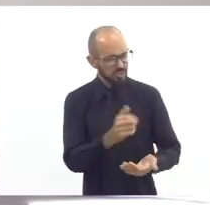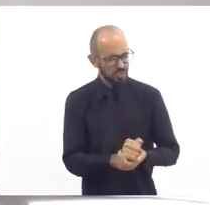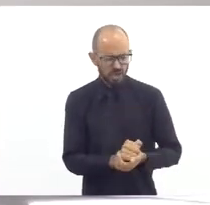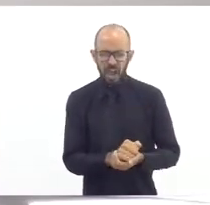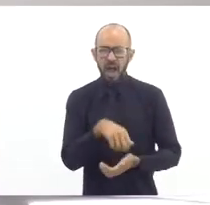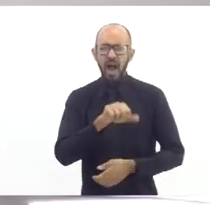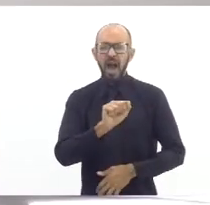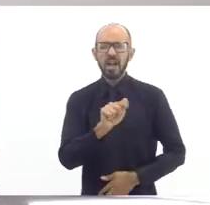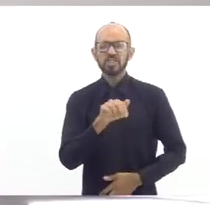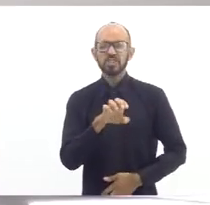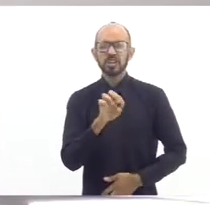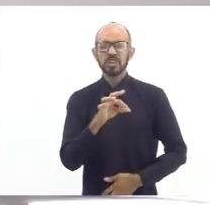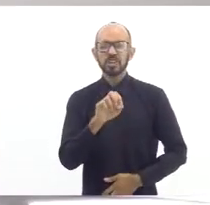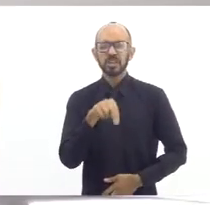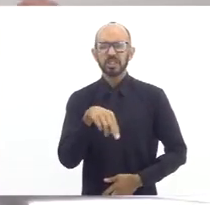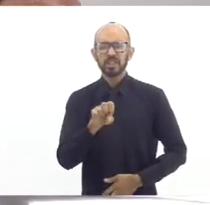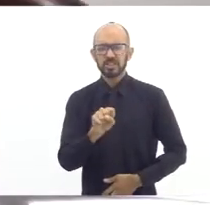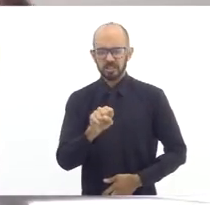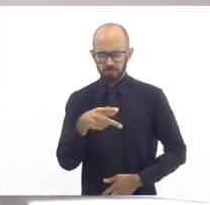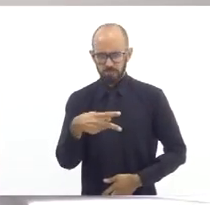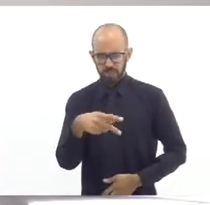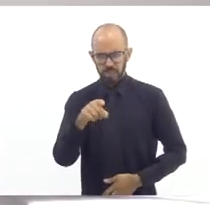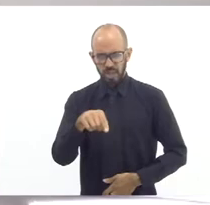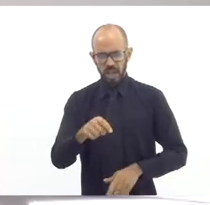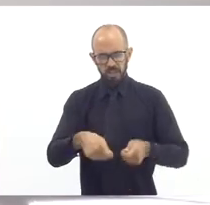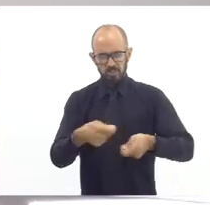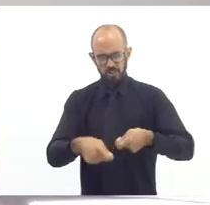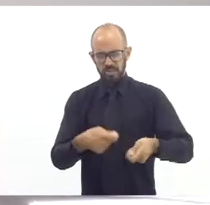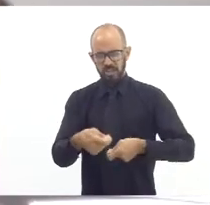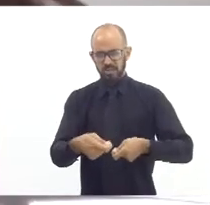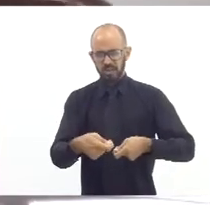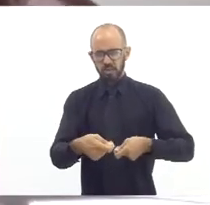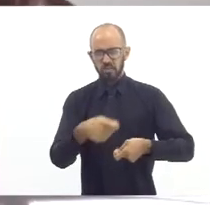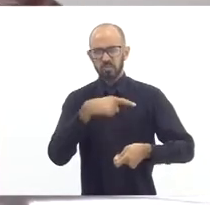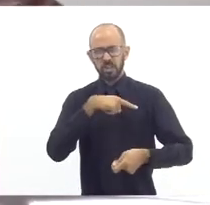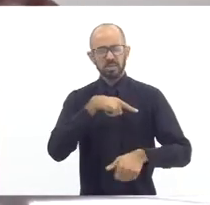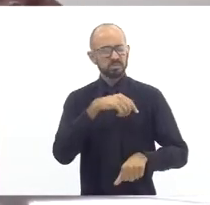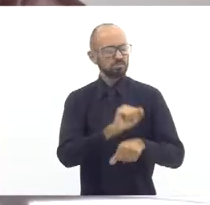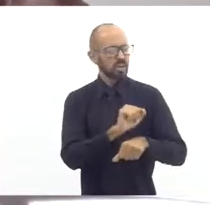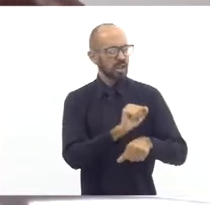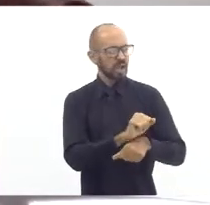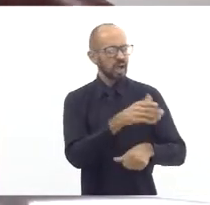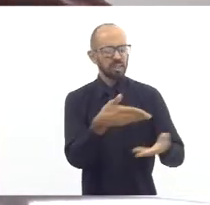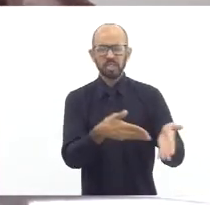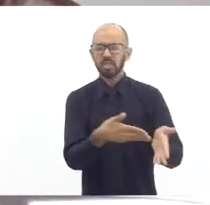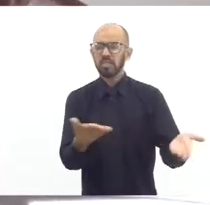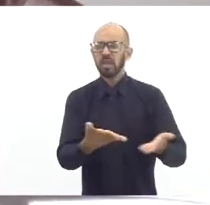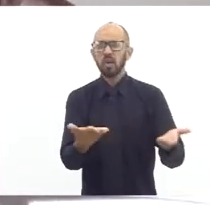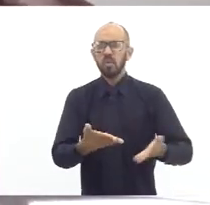empresa, a agência reguladora, tem multa de 2017, está aguardando até hoje